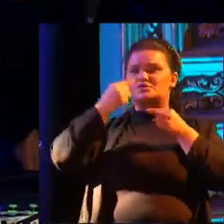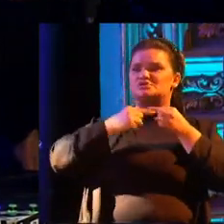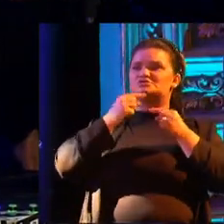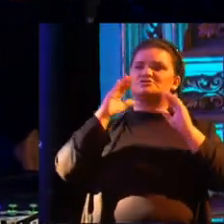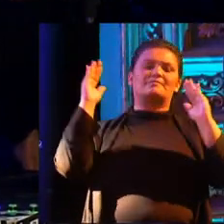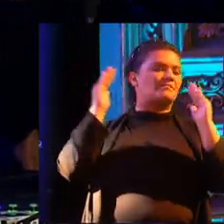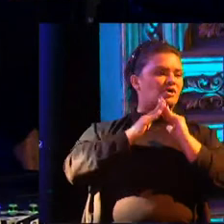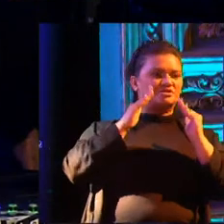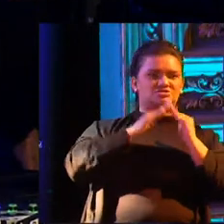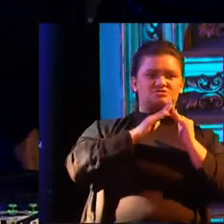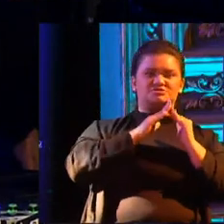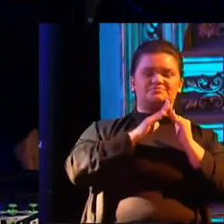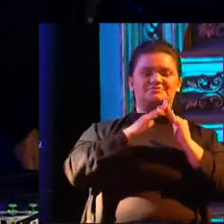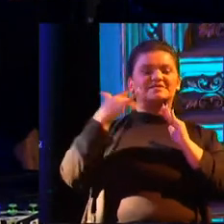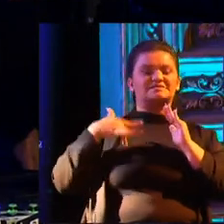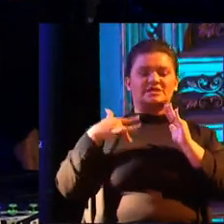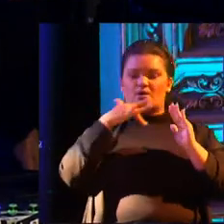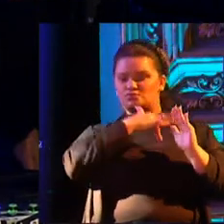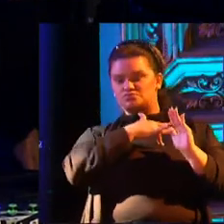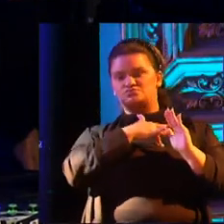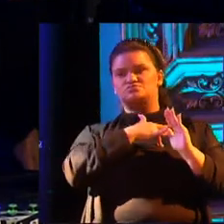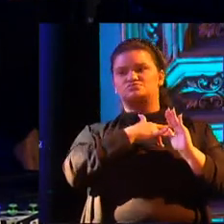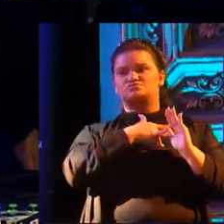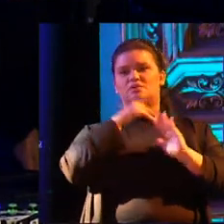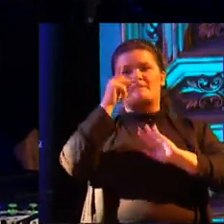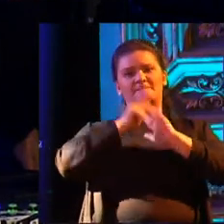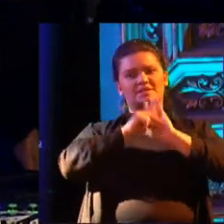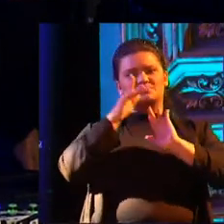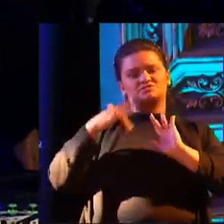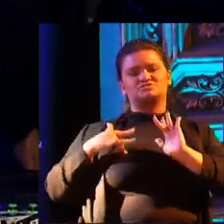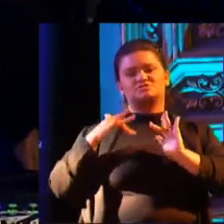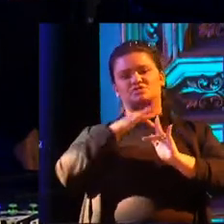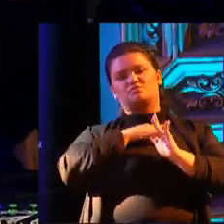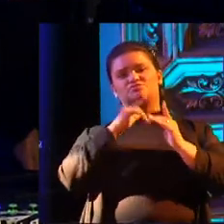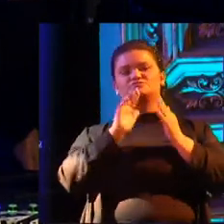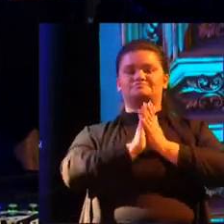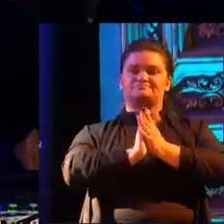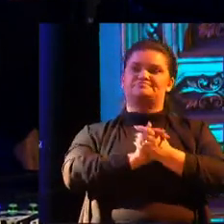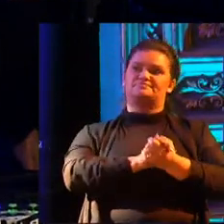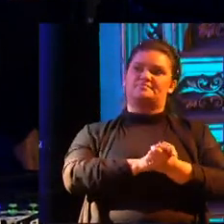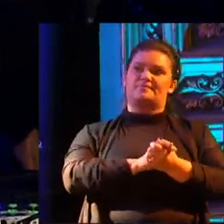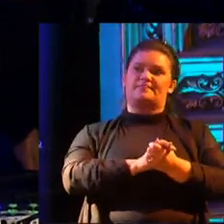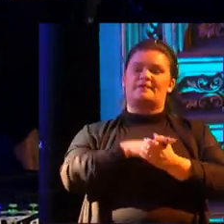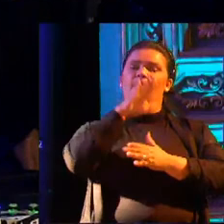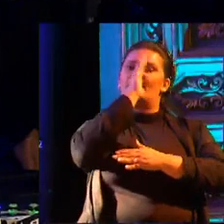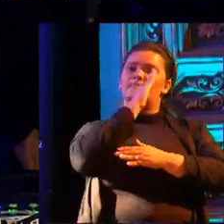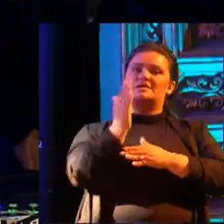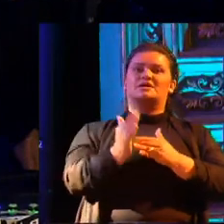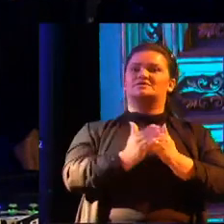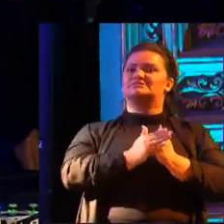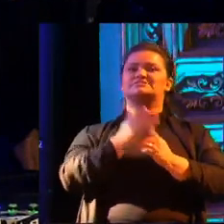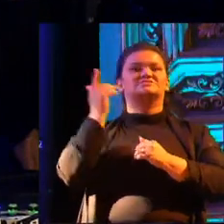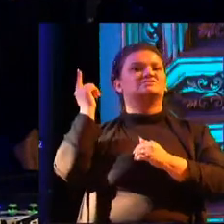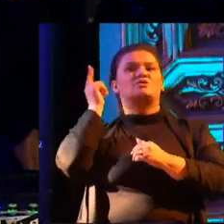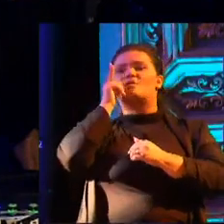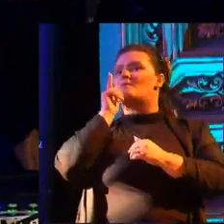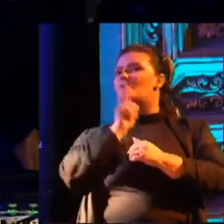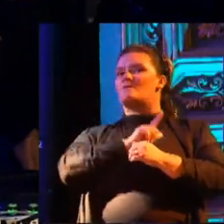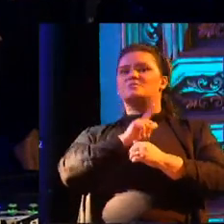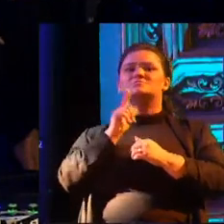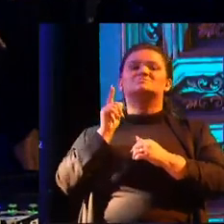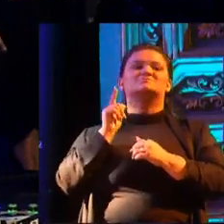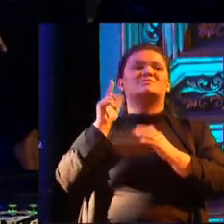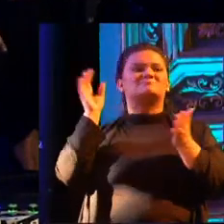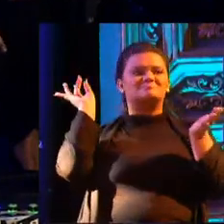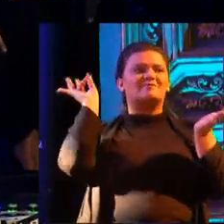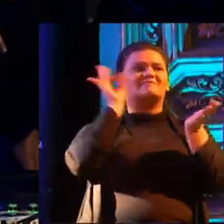moradia, saúde, plano de saúde para os mestres de cultura popular. O Brasil não vai contar a história real